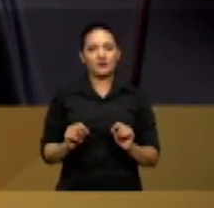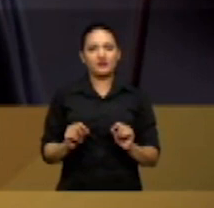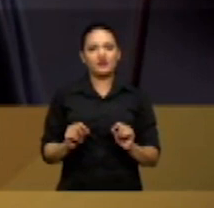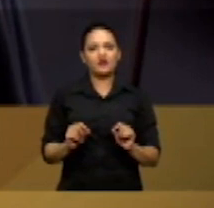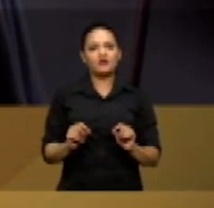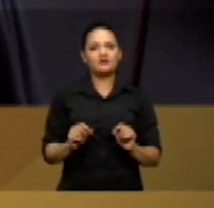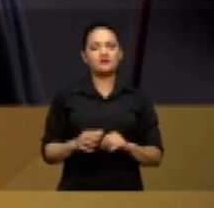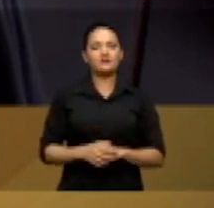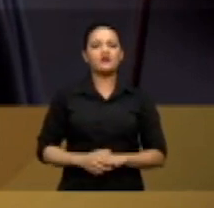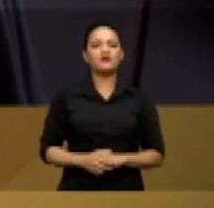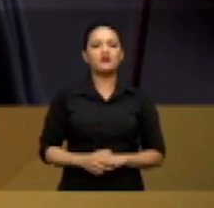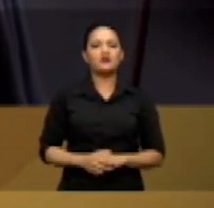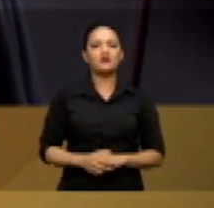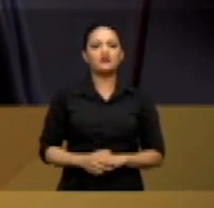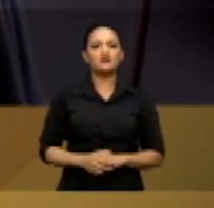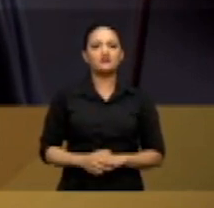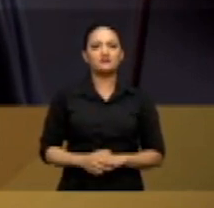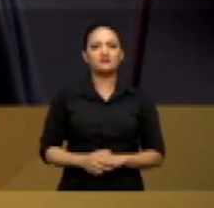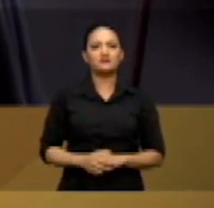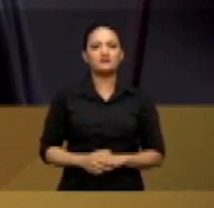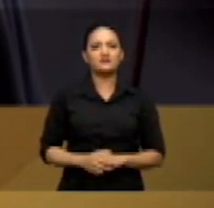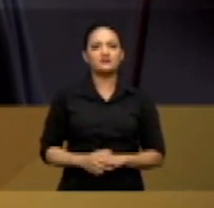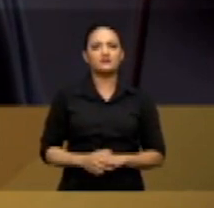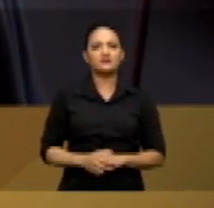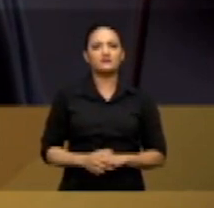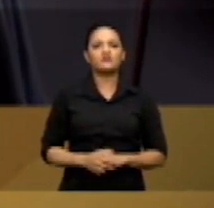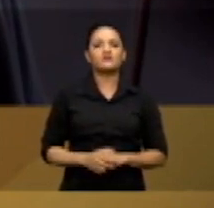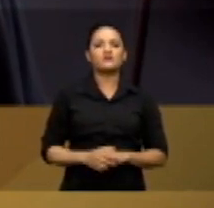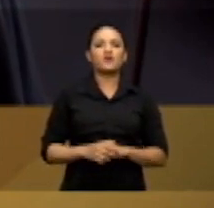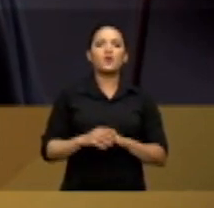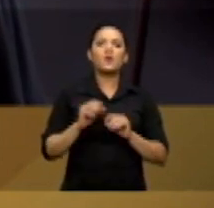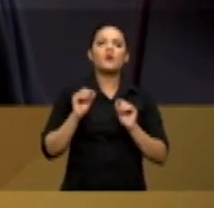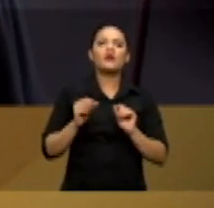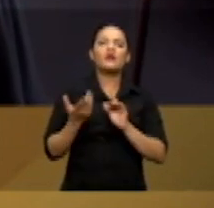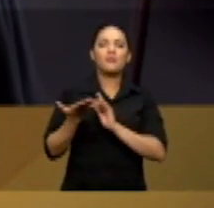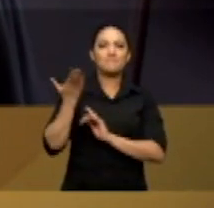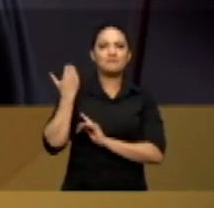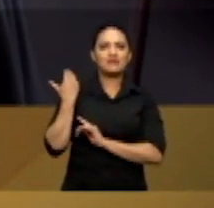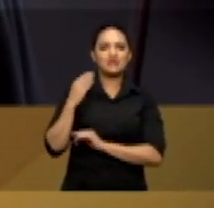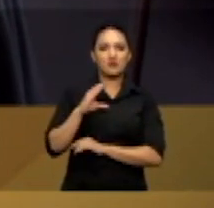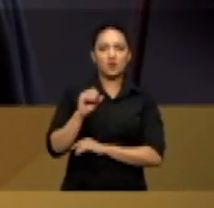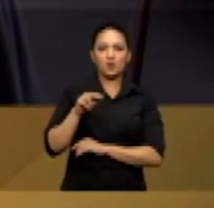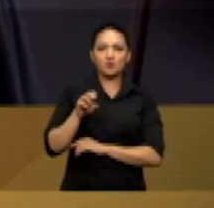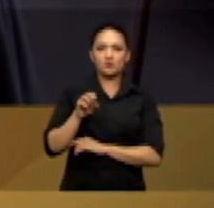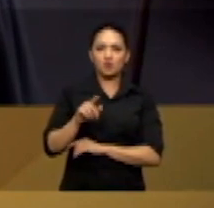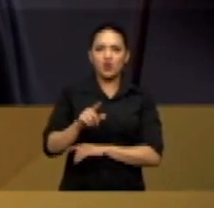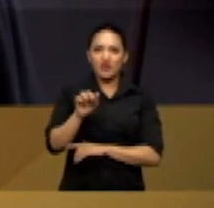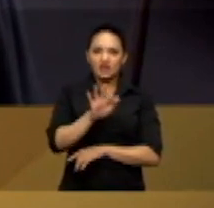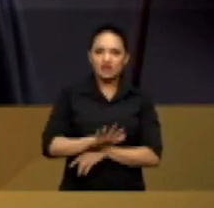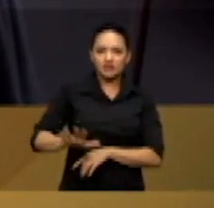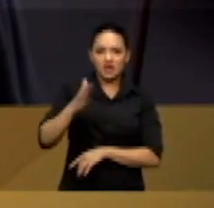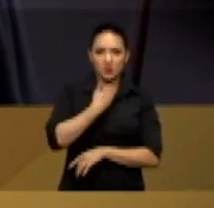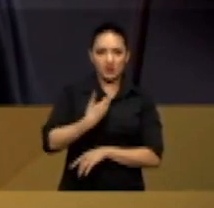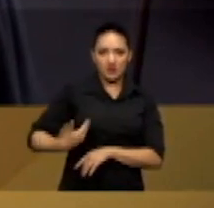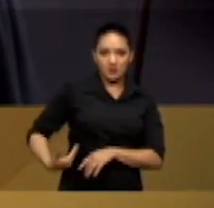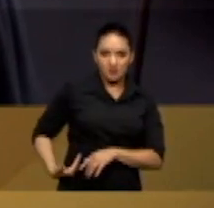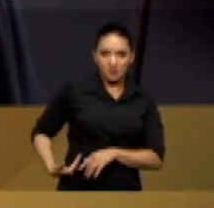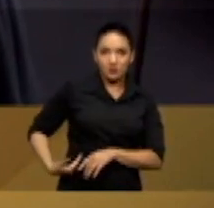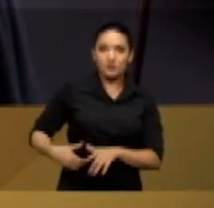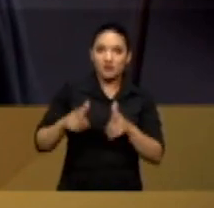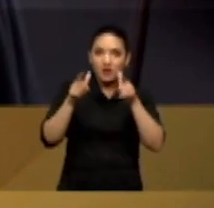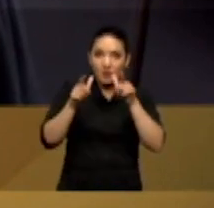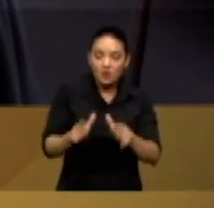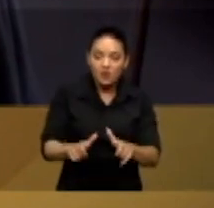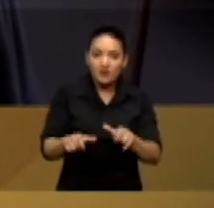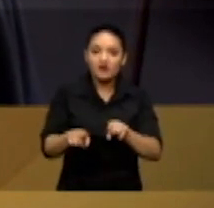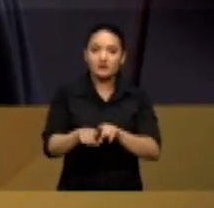de Mello Filho. É ele egresso da antiga Consultoria Geral da República, órgão que veio a ser absorvido pela Advocacia Geral da